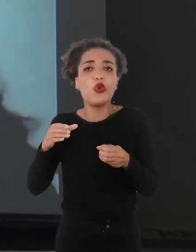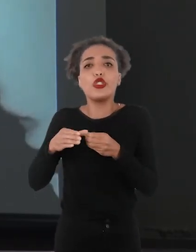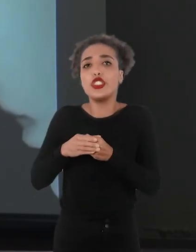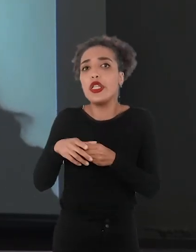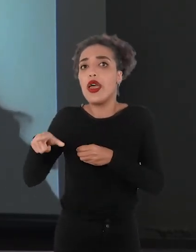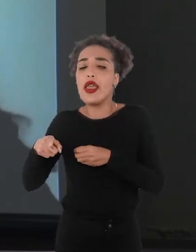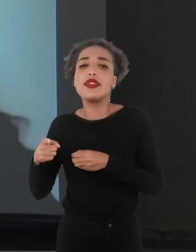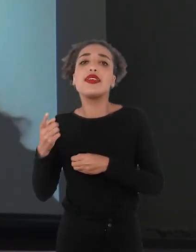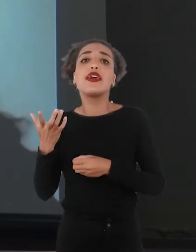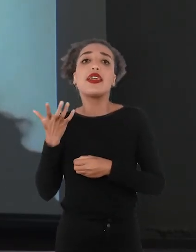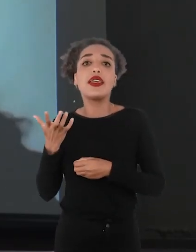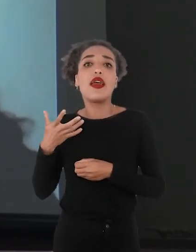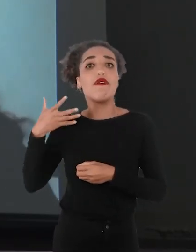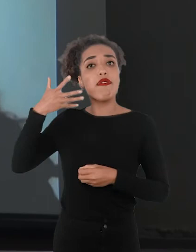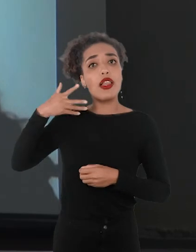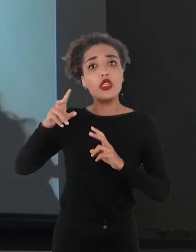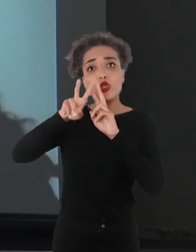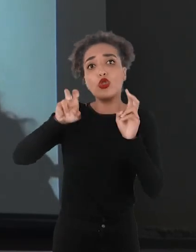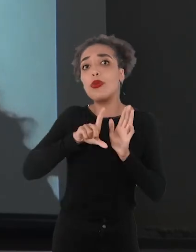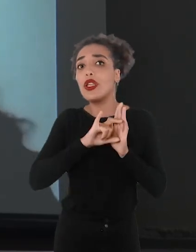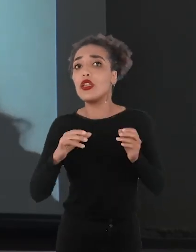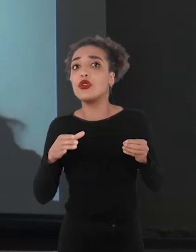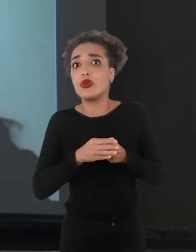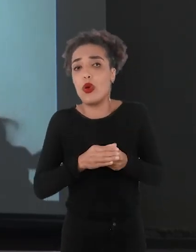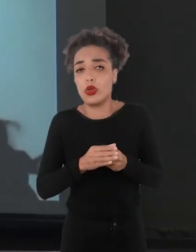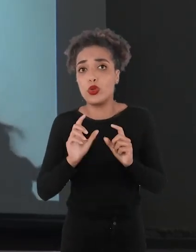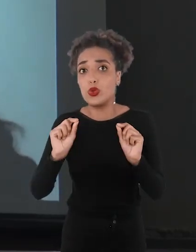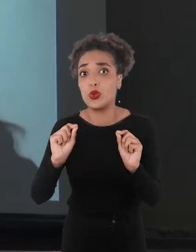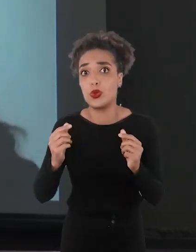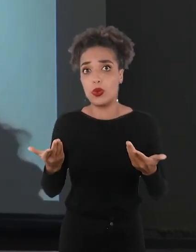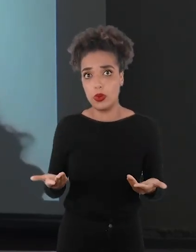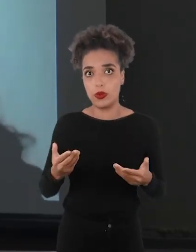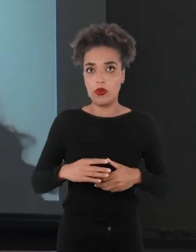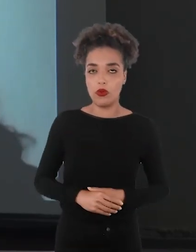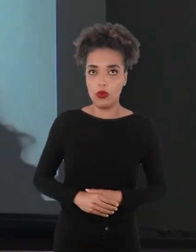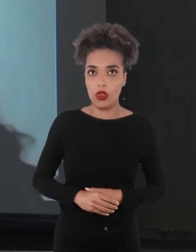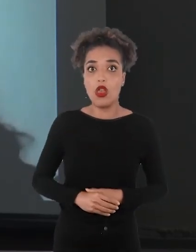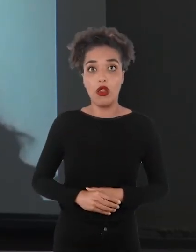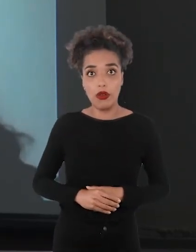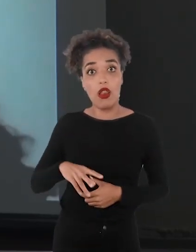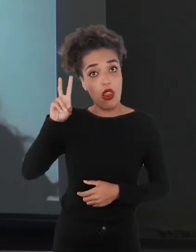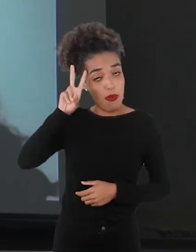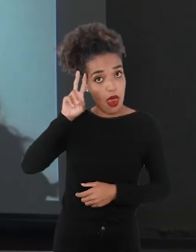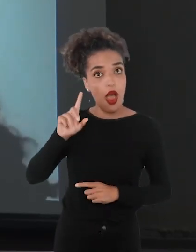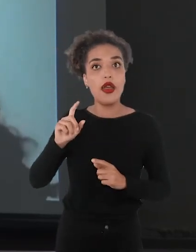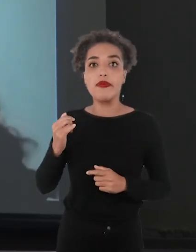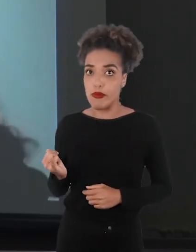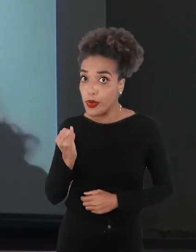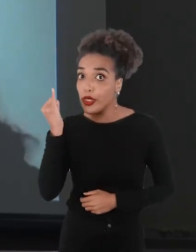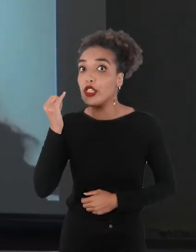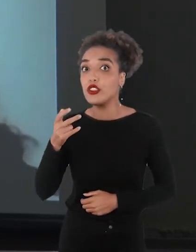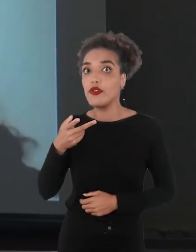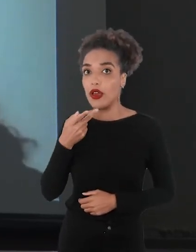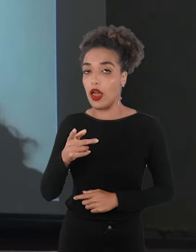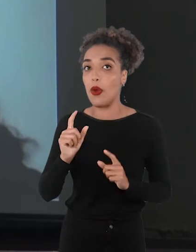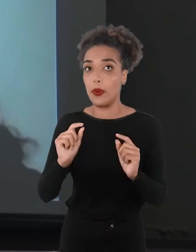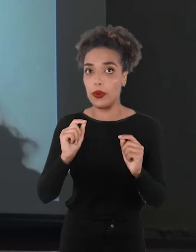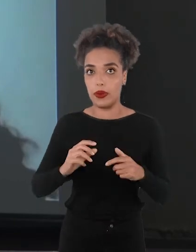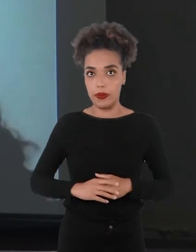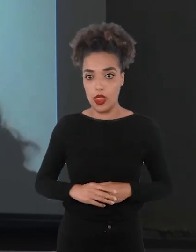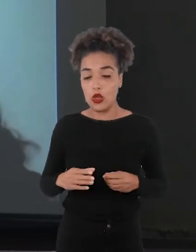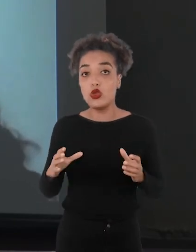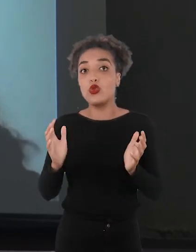tinham a dizer sobre as questões da lei de cotas, né? Vale ressaltar e importa dizer que os